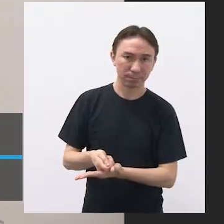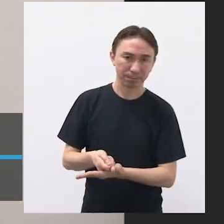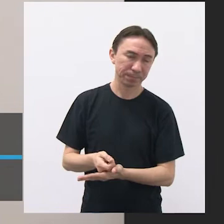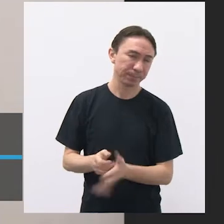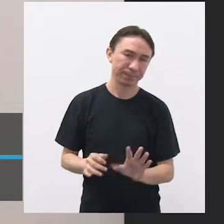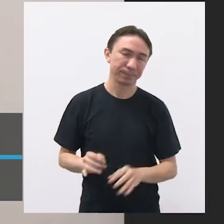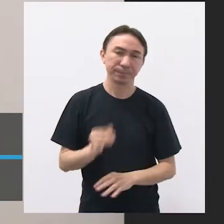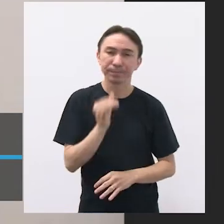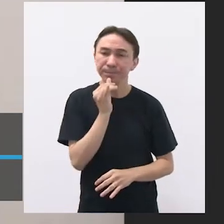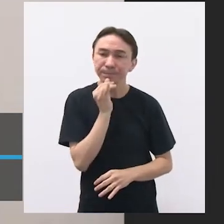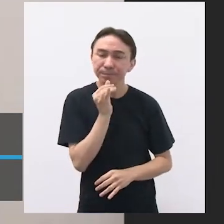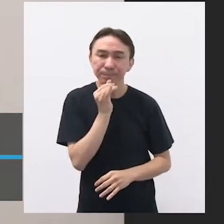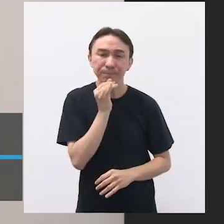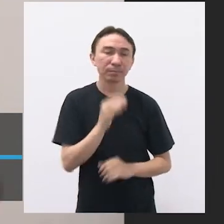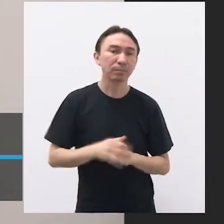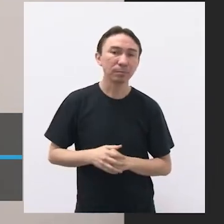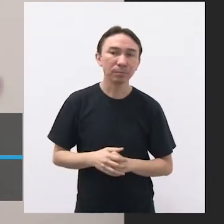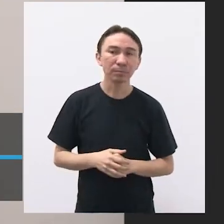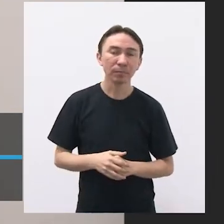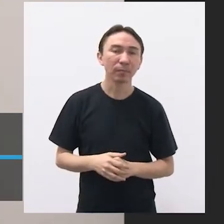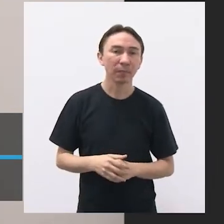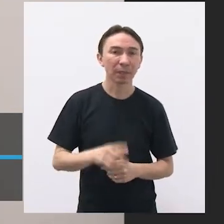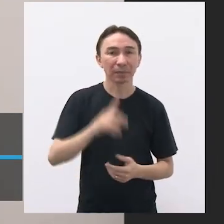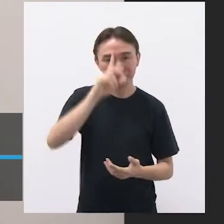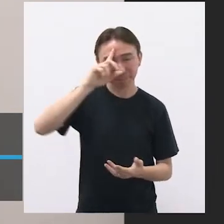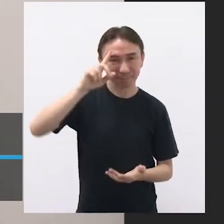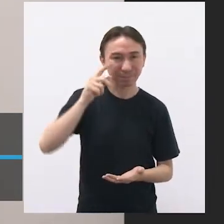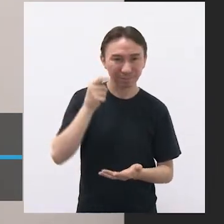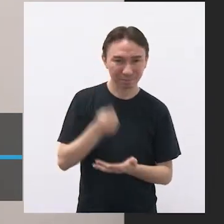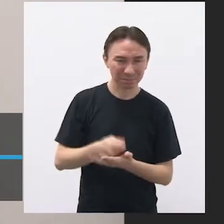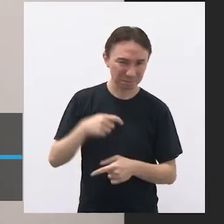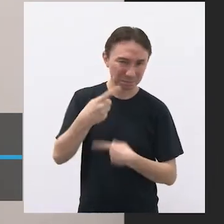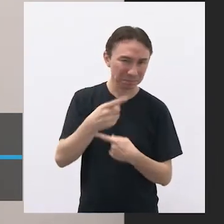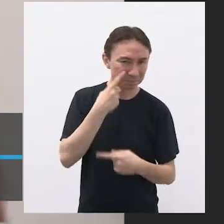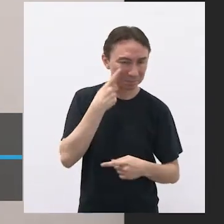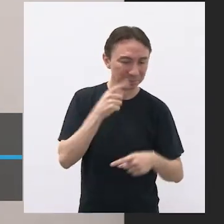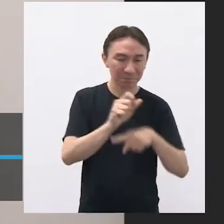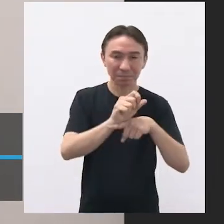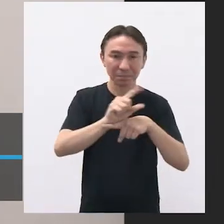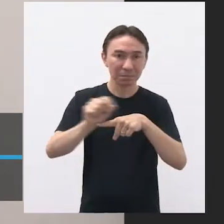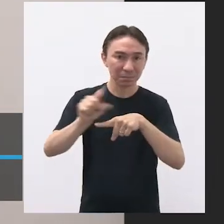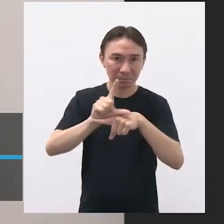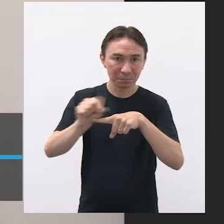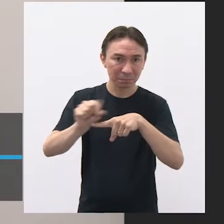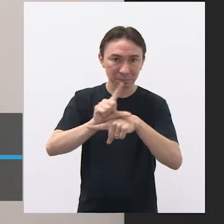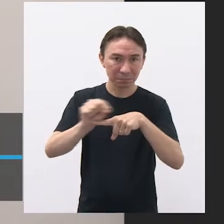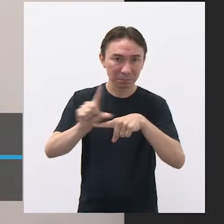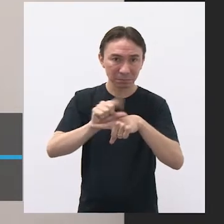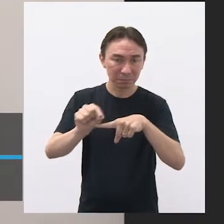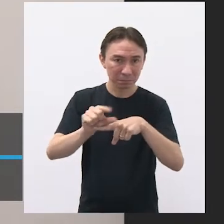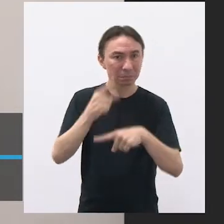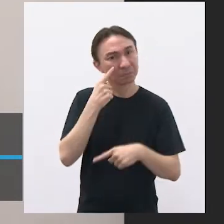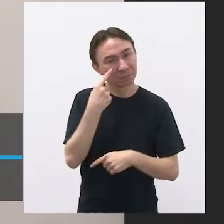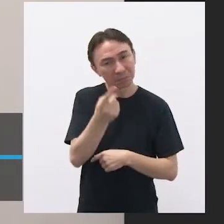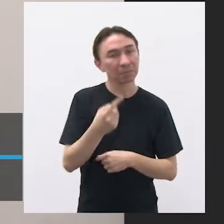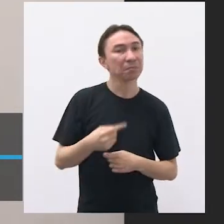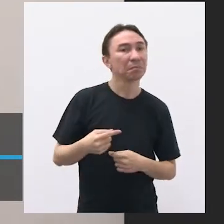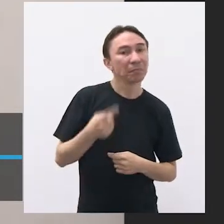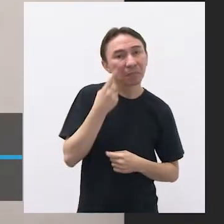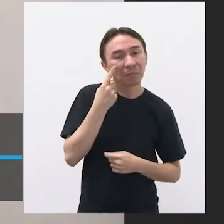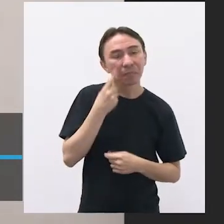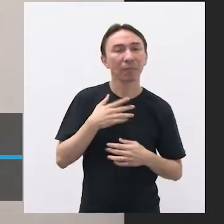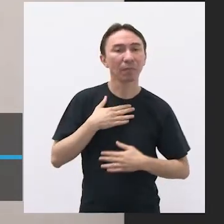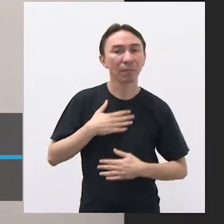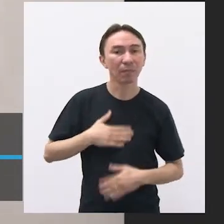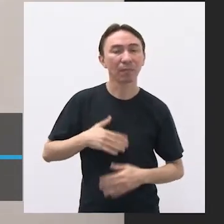a gente tem, tanto lá que tem uma resolução, que está lá o artigo, né? Depois vocês podem olhar com mais calma, mas lá conta, né, que o papel